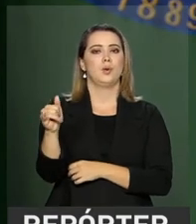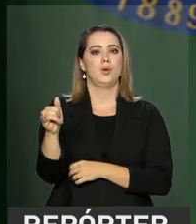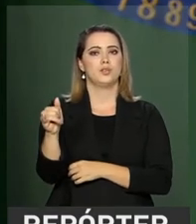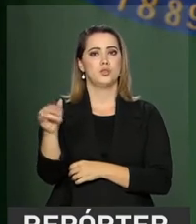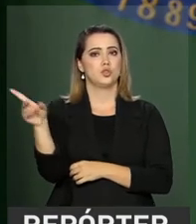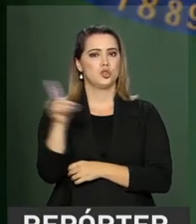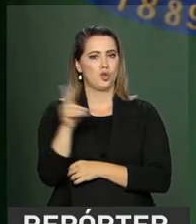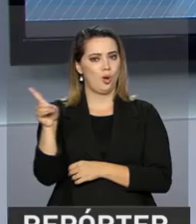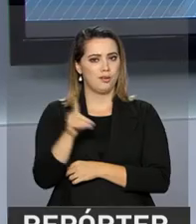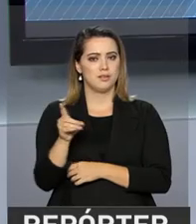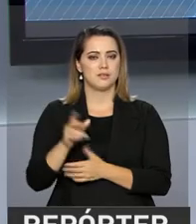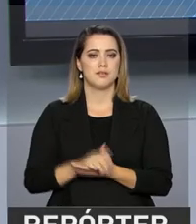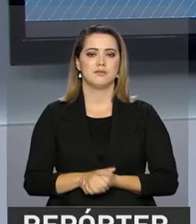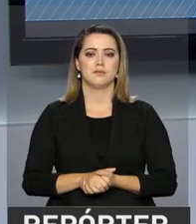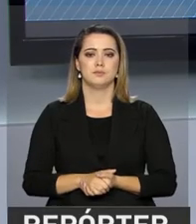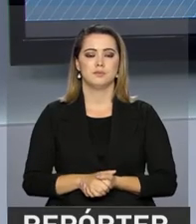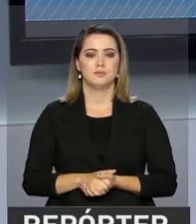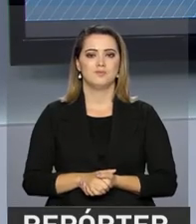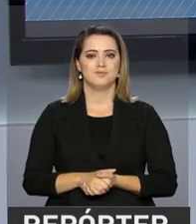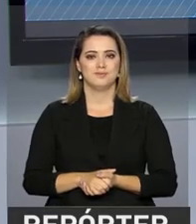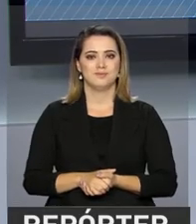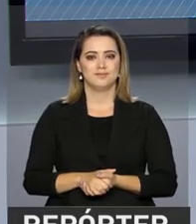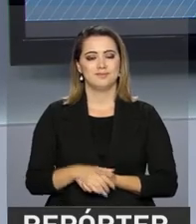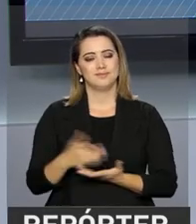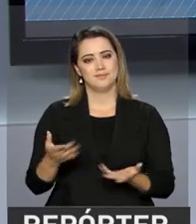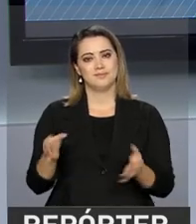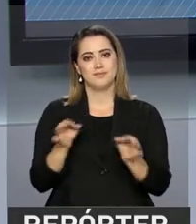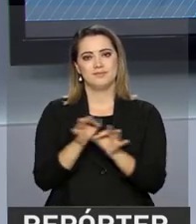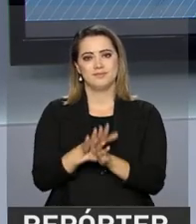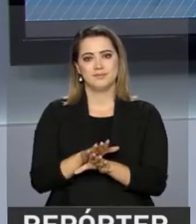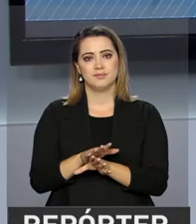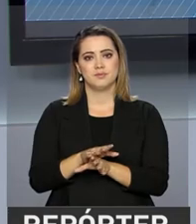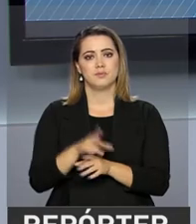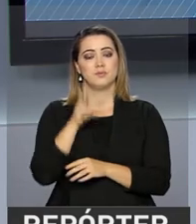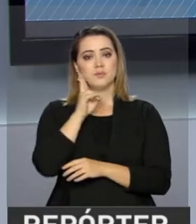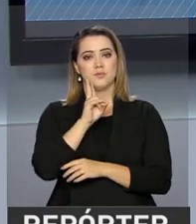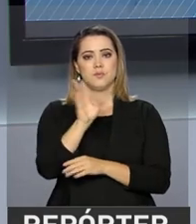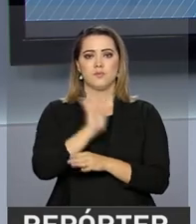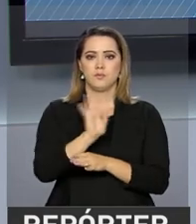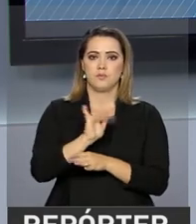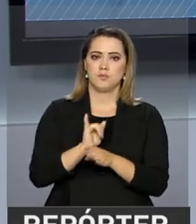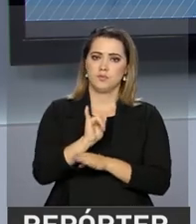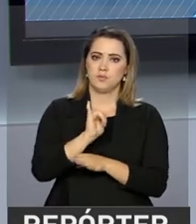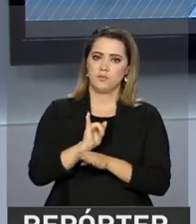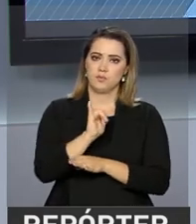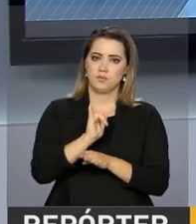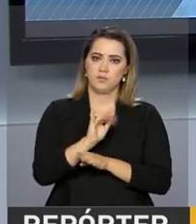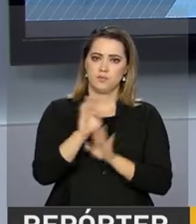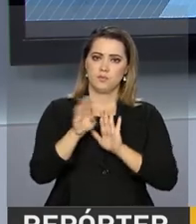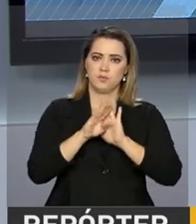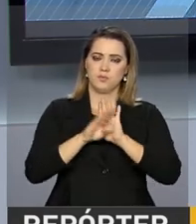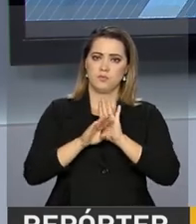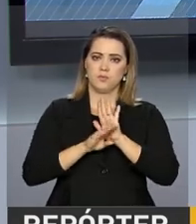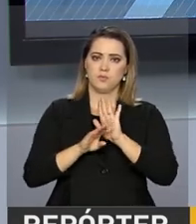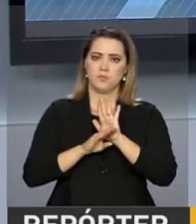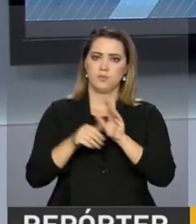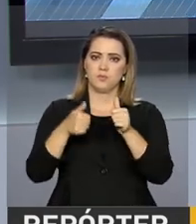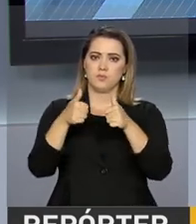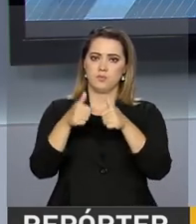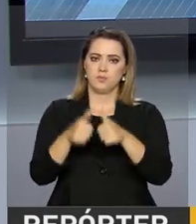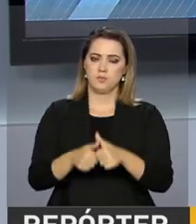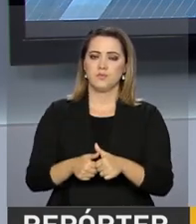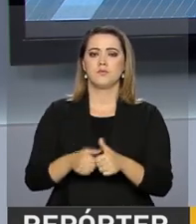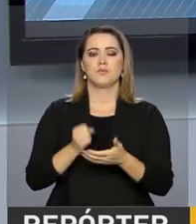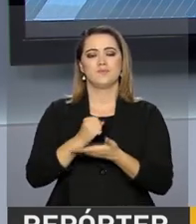de dólares repórter nbr fica por aqui você pode rever as reportagens no youtube e toda a nossa